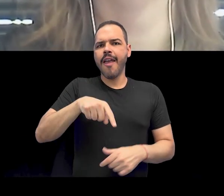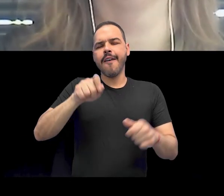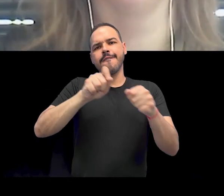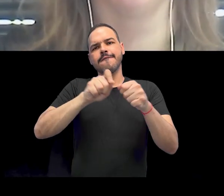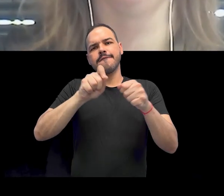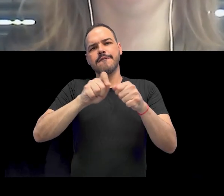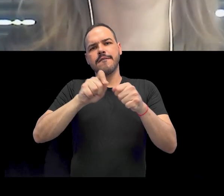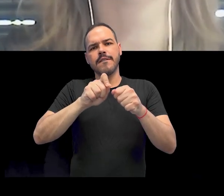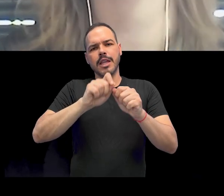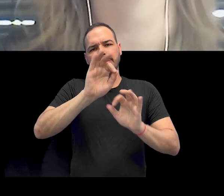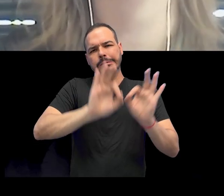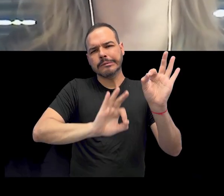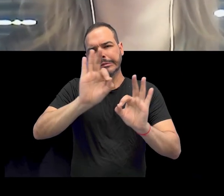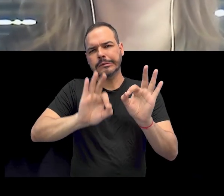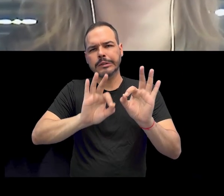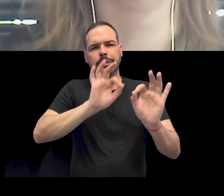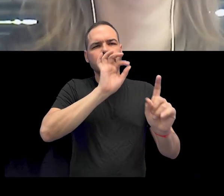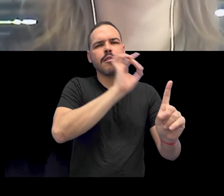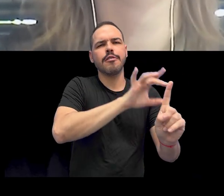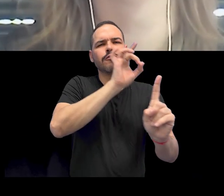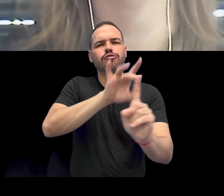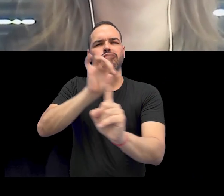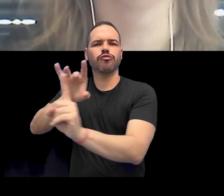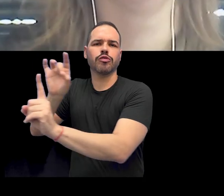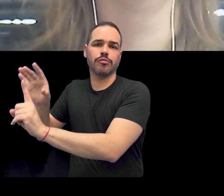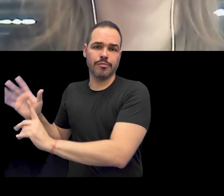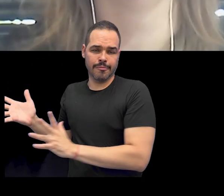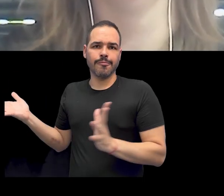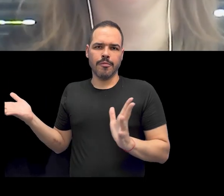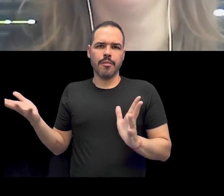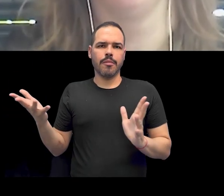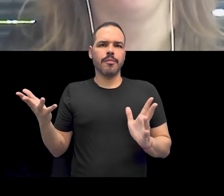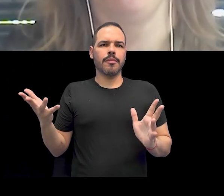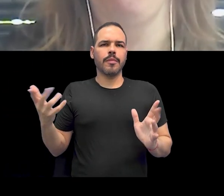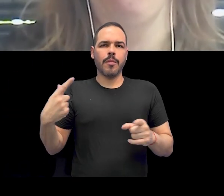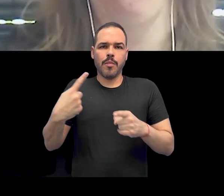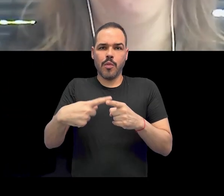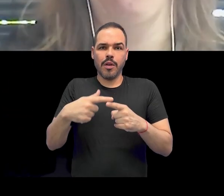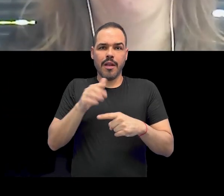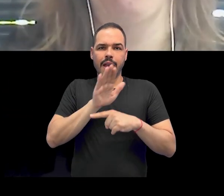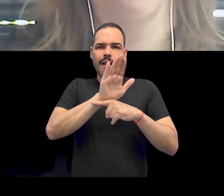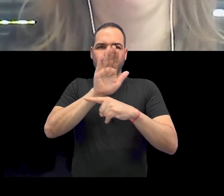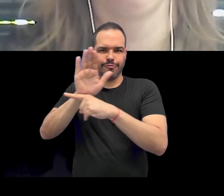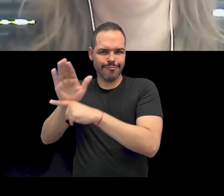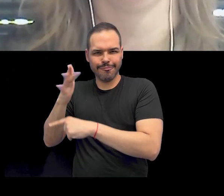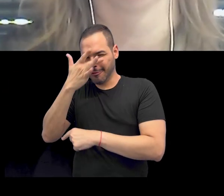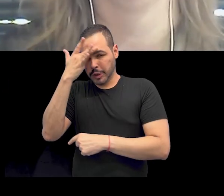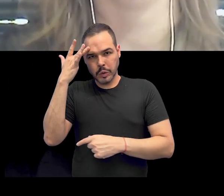na mobilidade, nas funções manuais, manejo de objetos, correção postural.